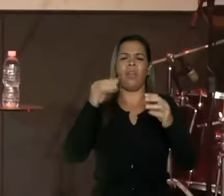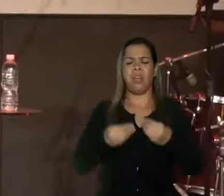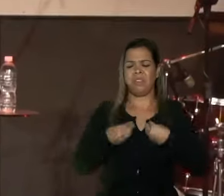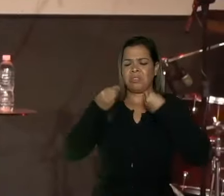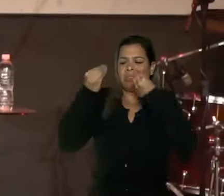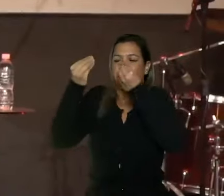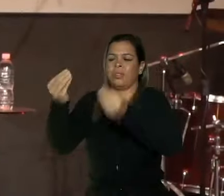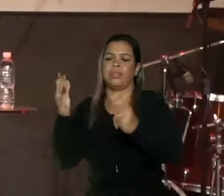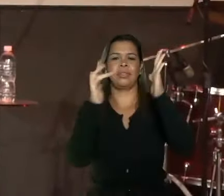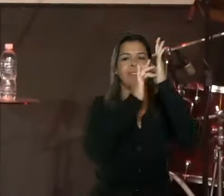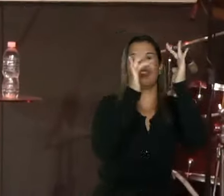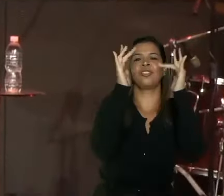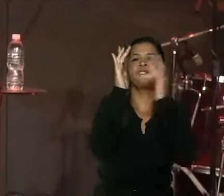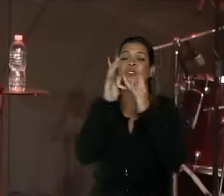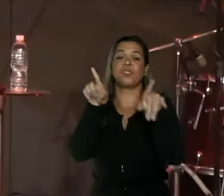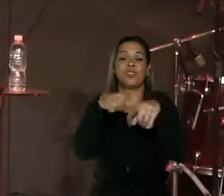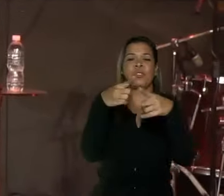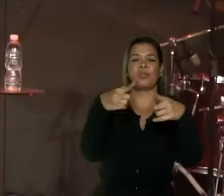Cristo, mano, reggae.